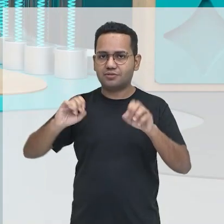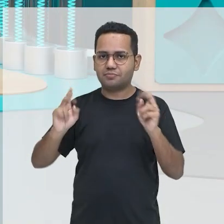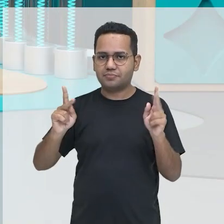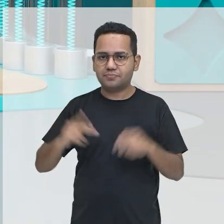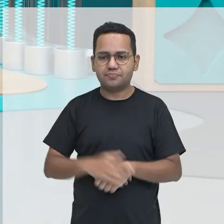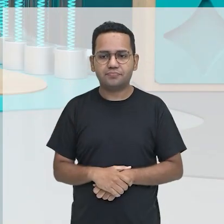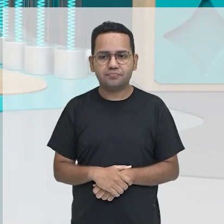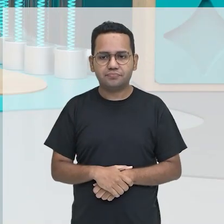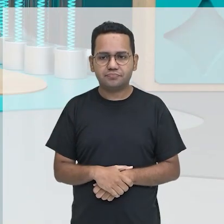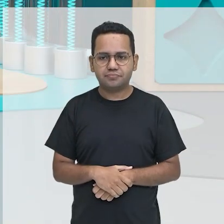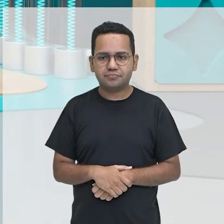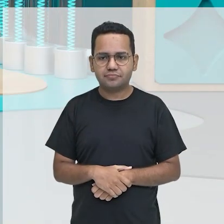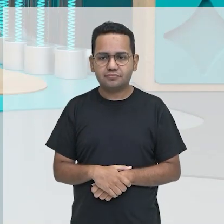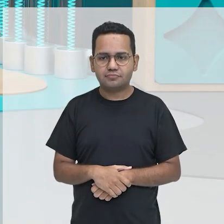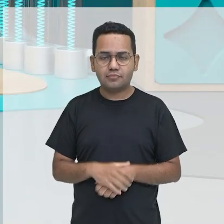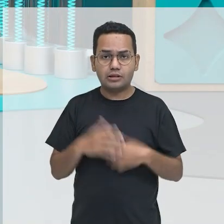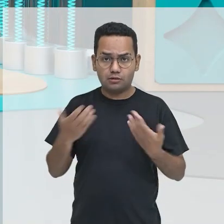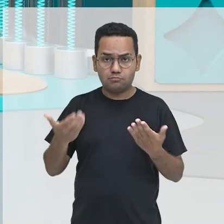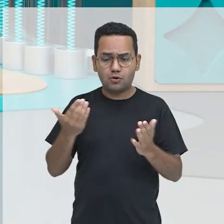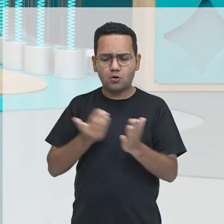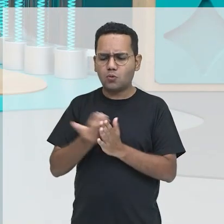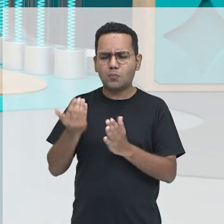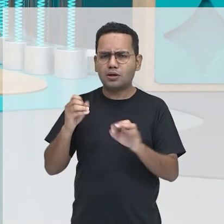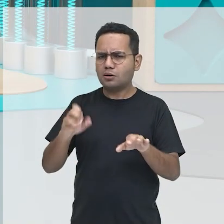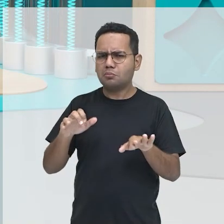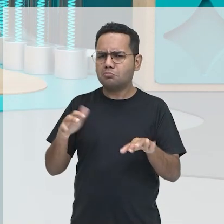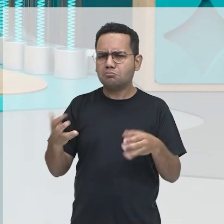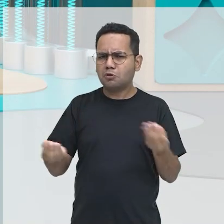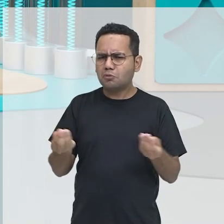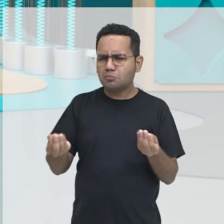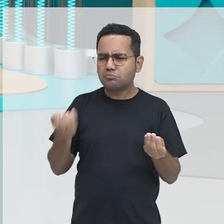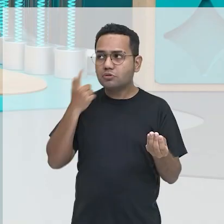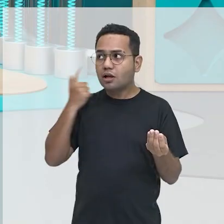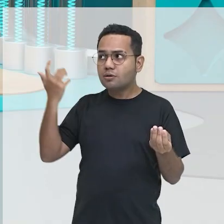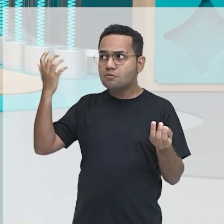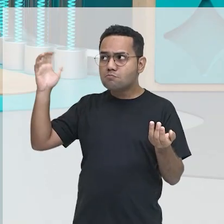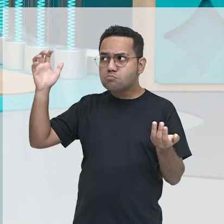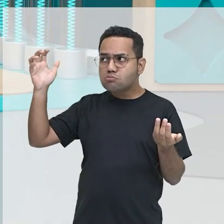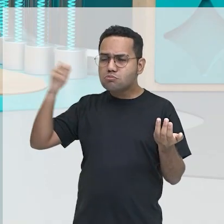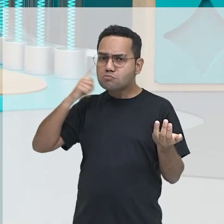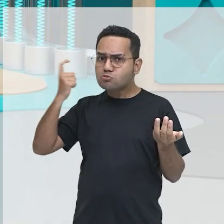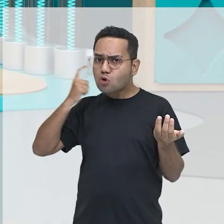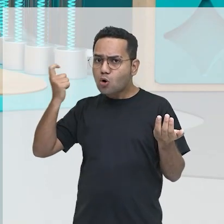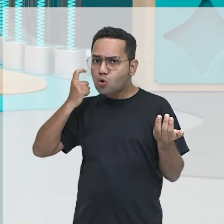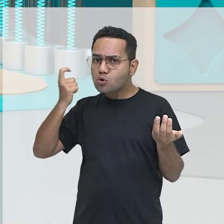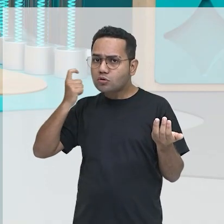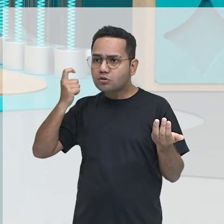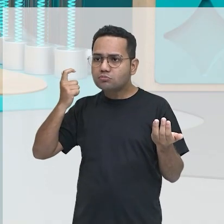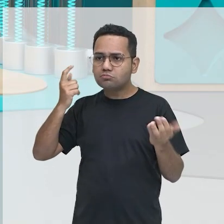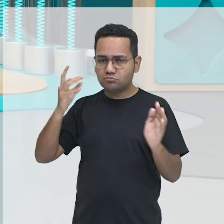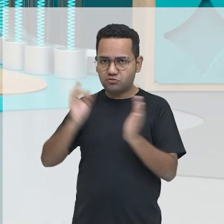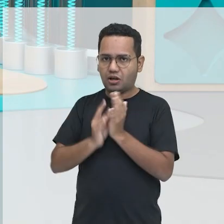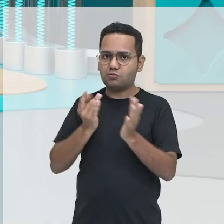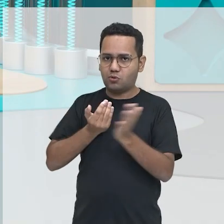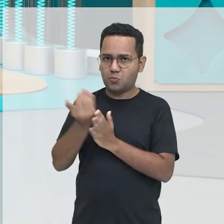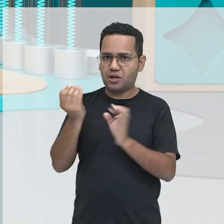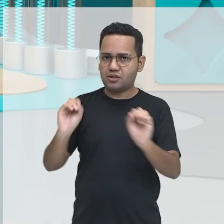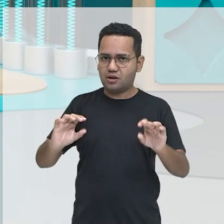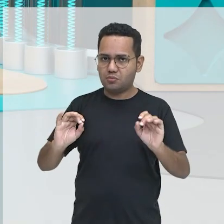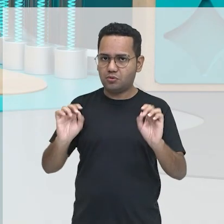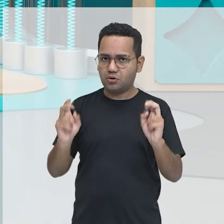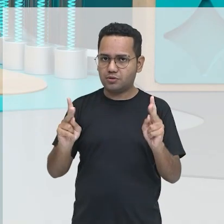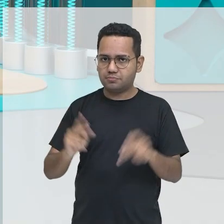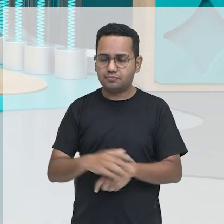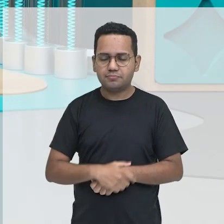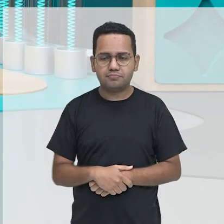tempo. Quando vai começar a aula? Bom, só vai começar quando o sino, a sineta, quando o sinal tocar. Tá certo? Então,